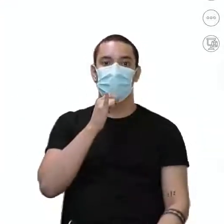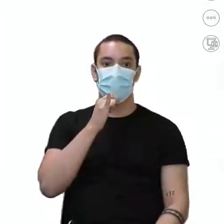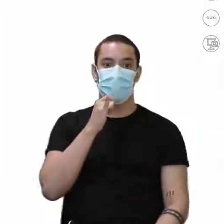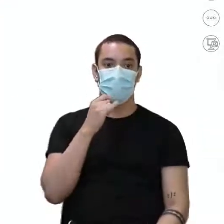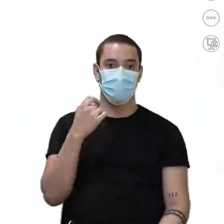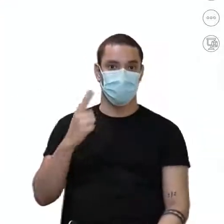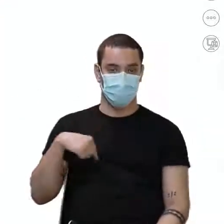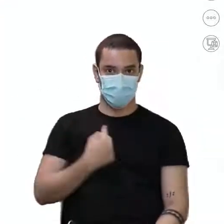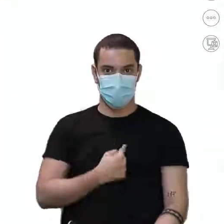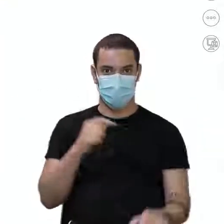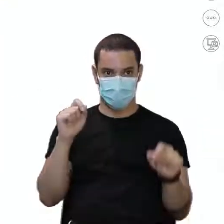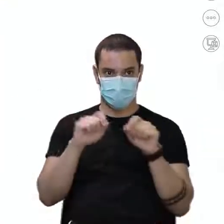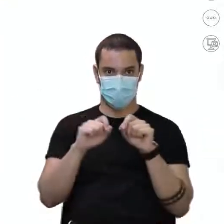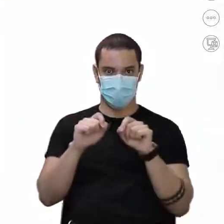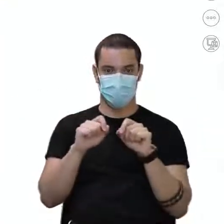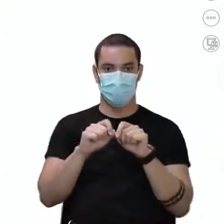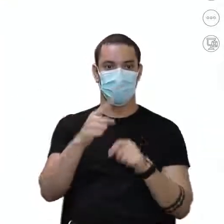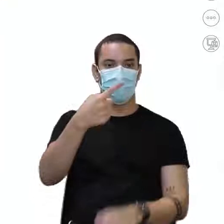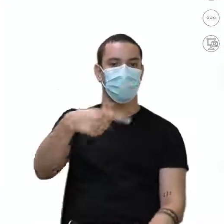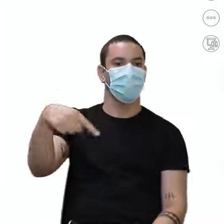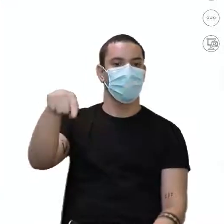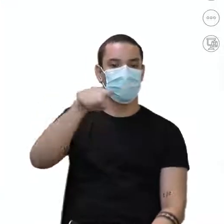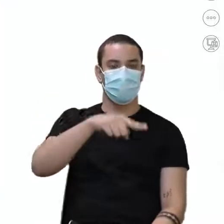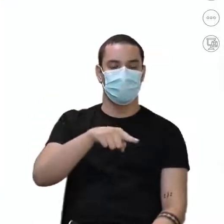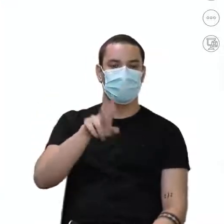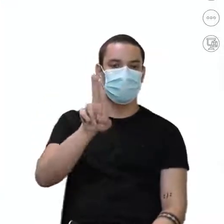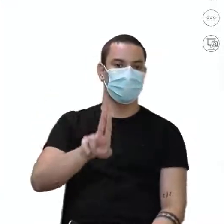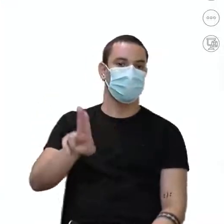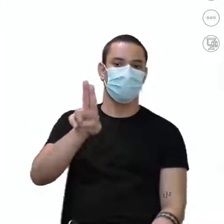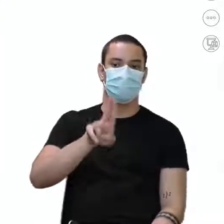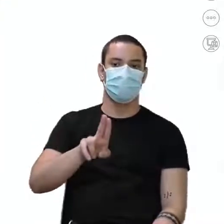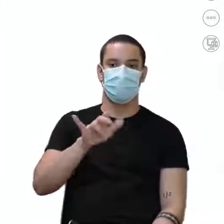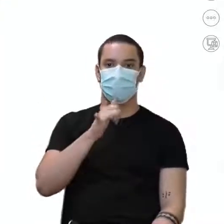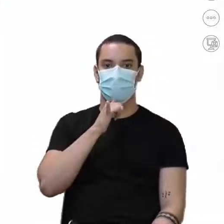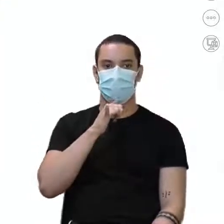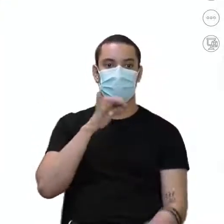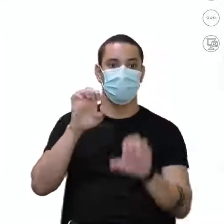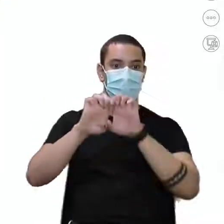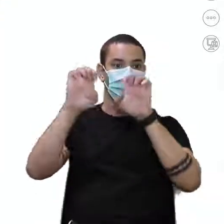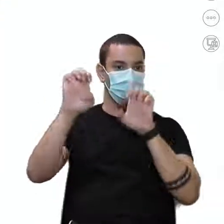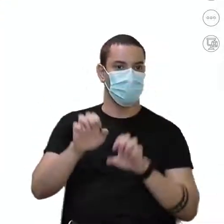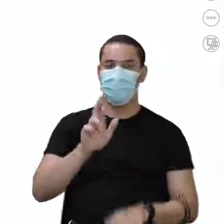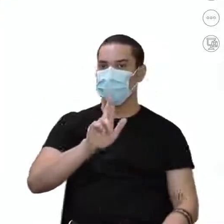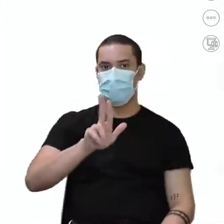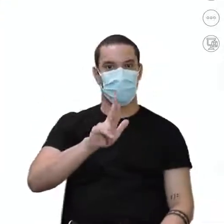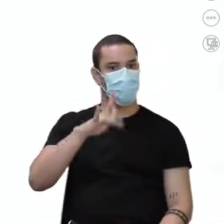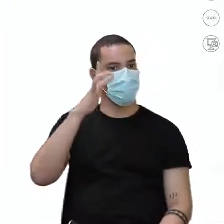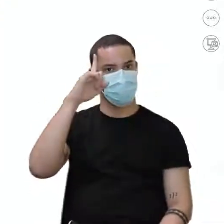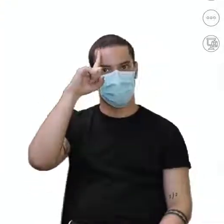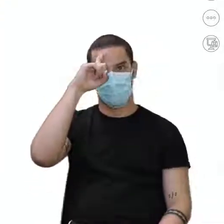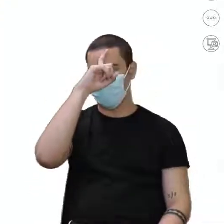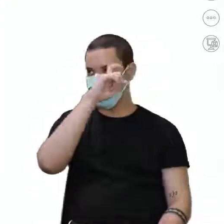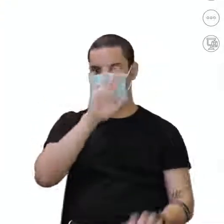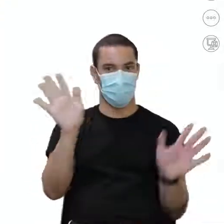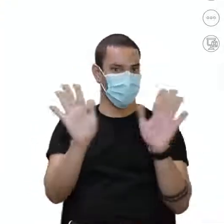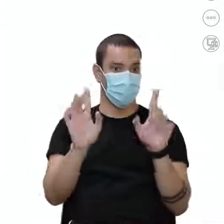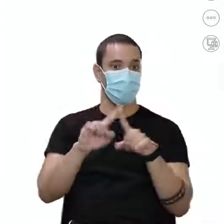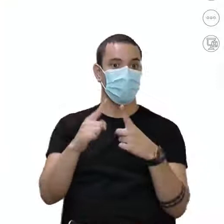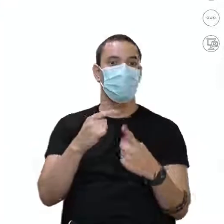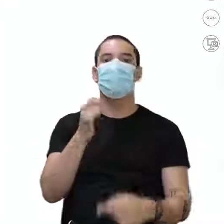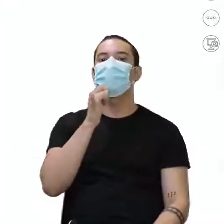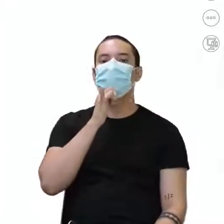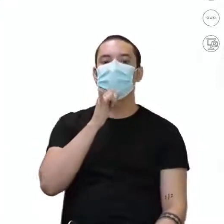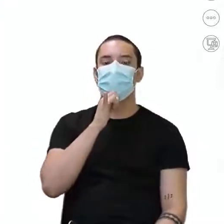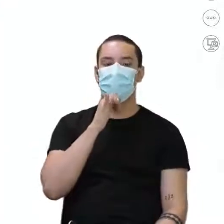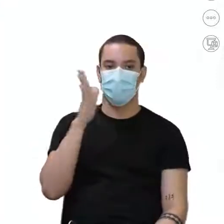galera, de você usar a estrutura, ela não é difícil, como eu falei aqui para vocês. Olha esse